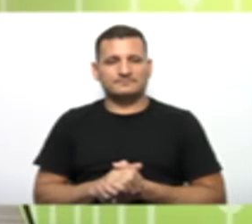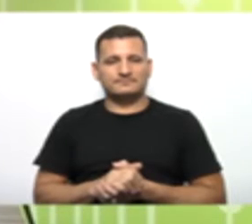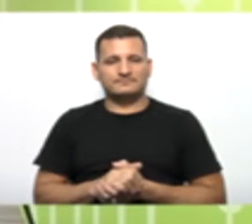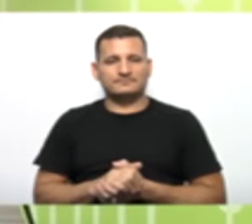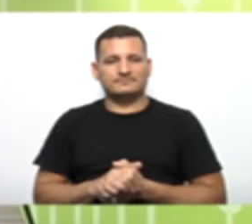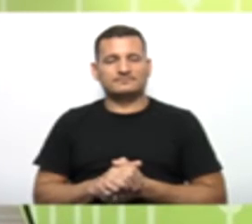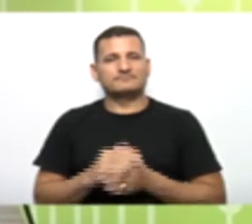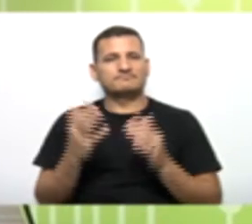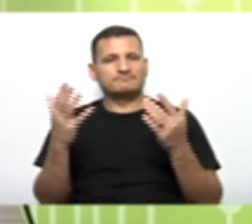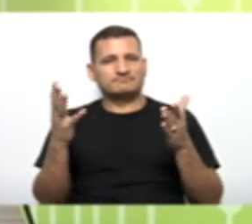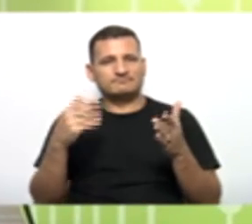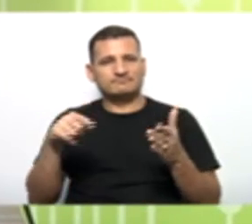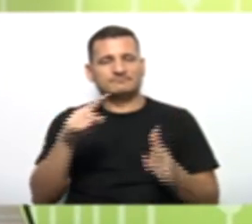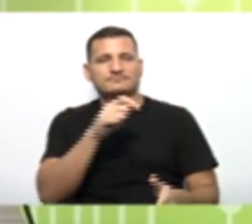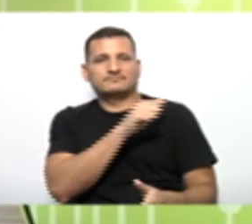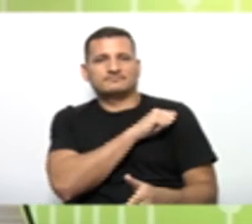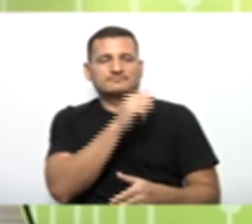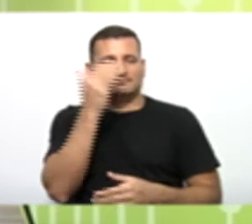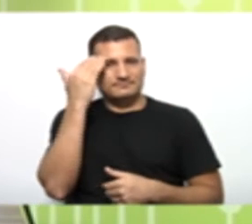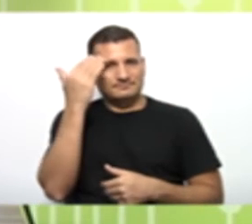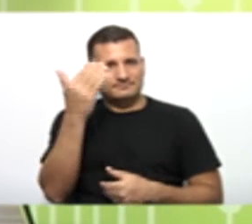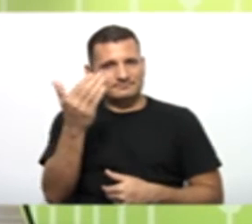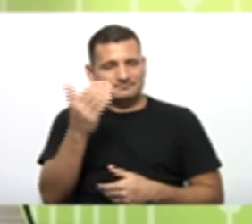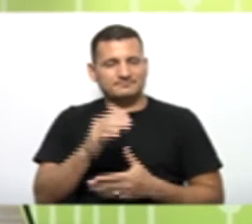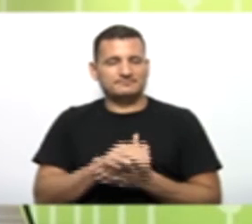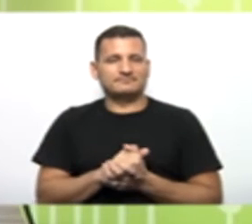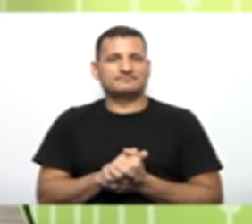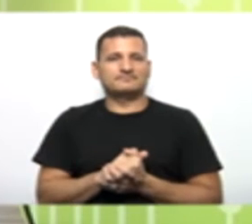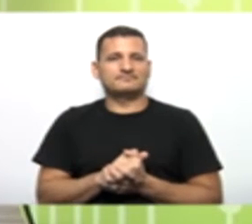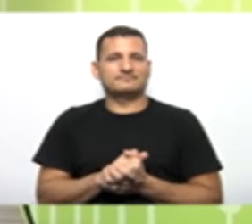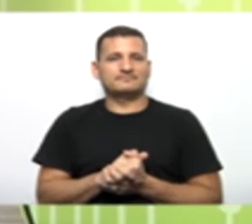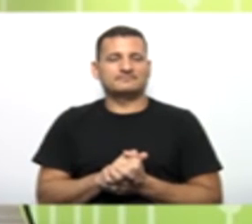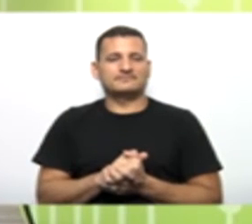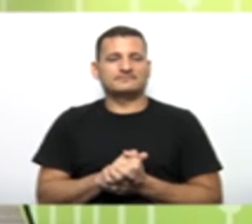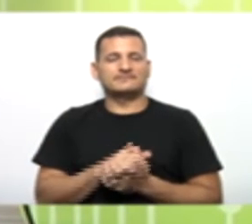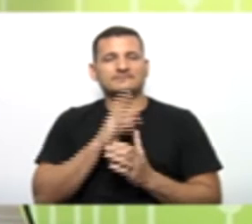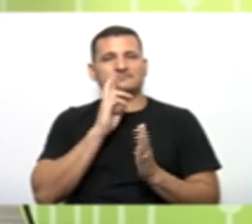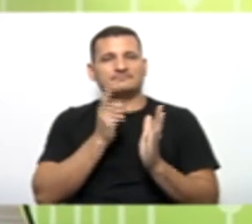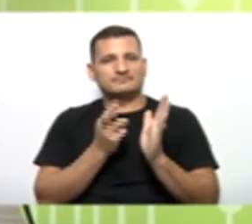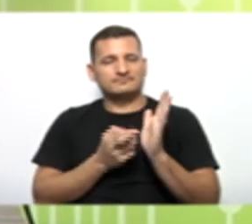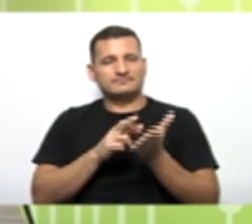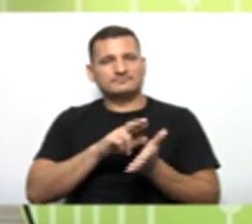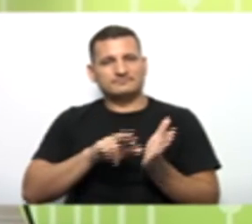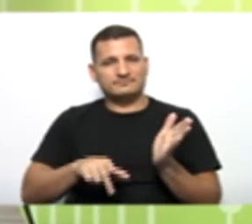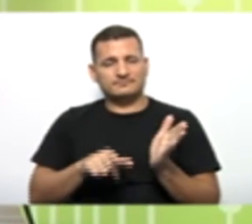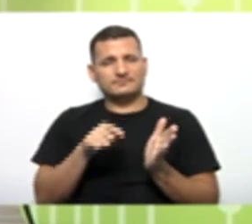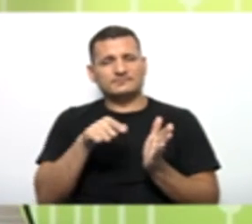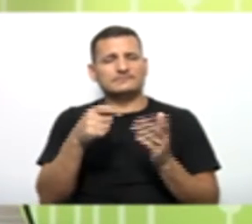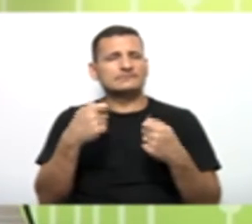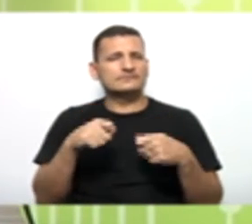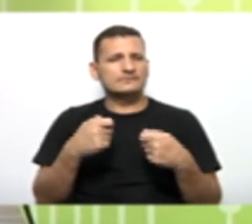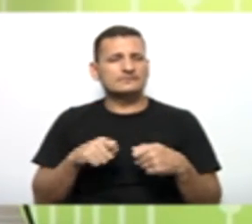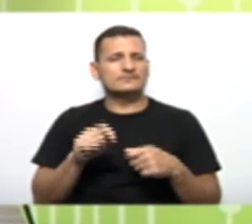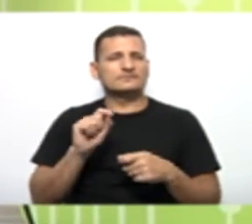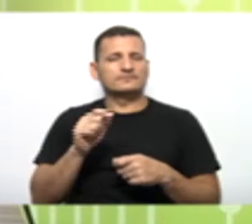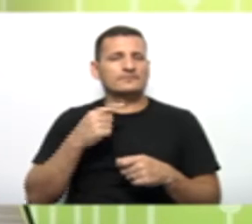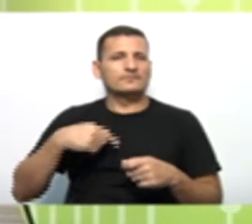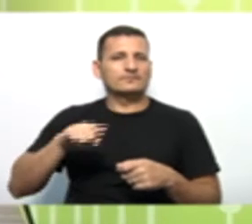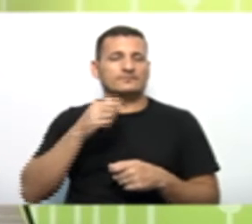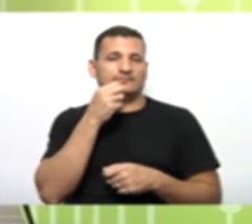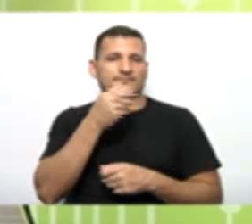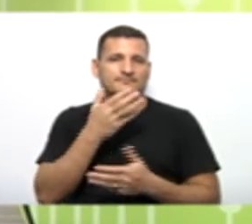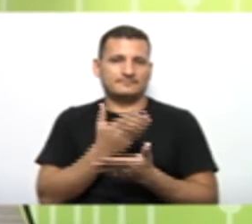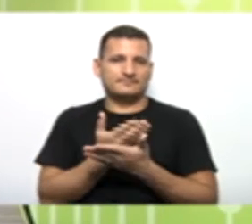Parabéns aos alunos. Quero agradecer as várias participações que vocês tiveram. Isso é necessário para que nós possamos ter uma boa